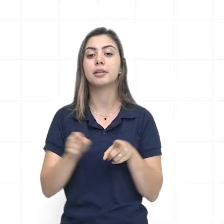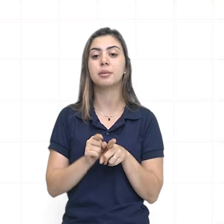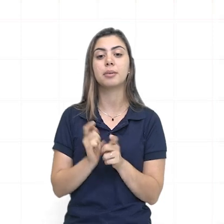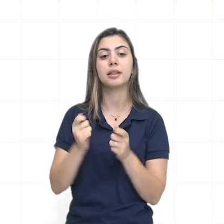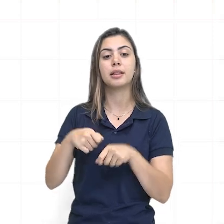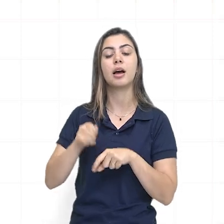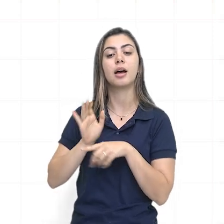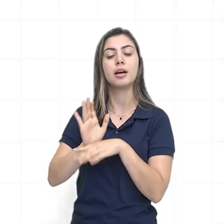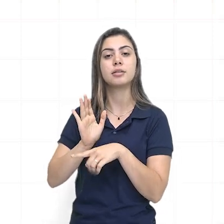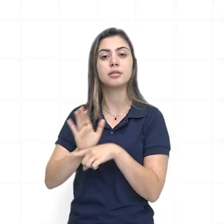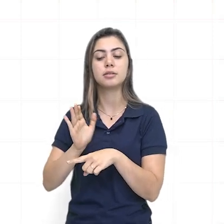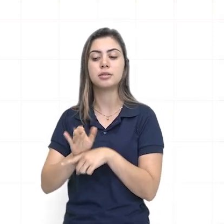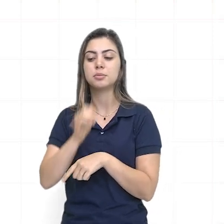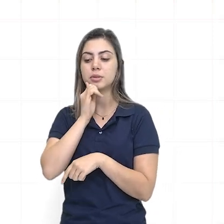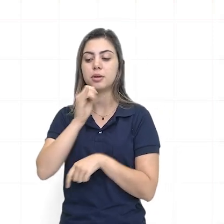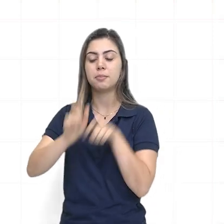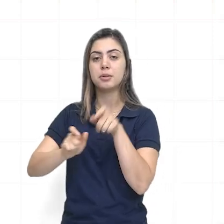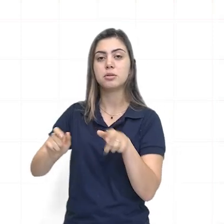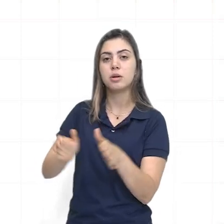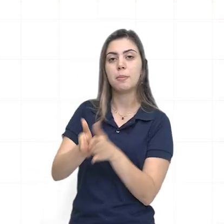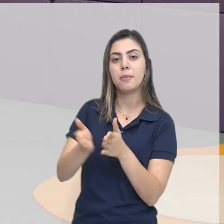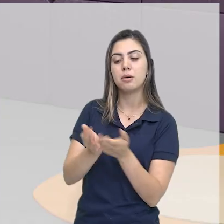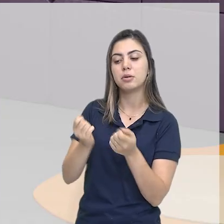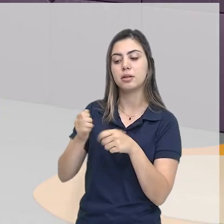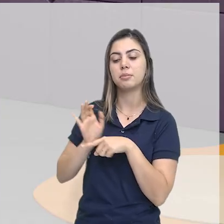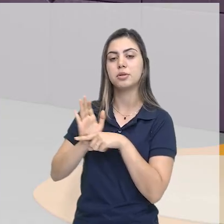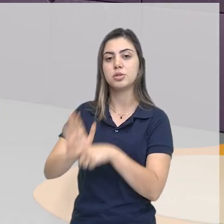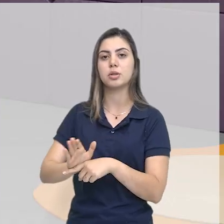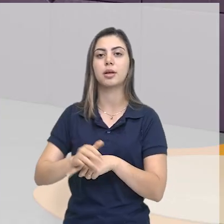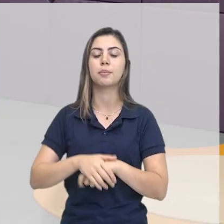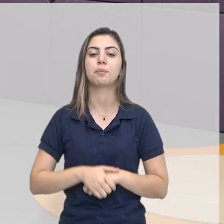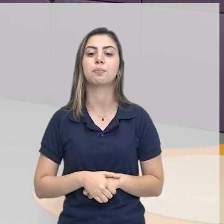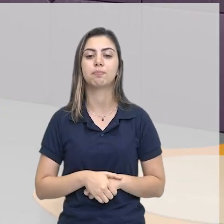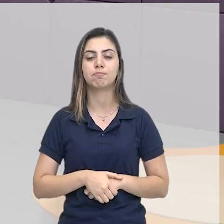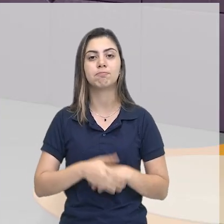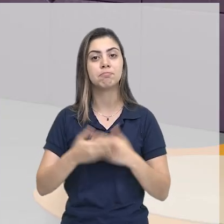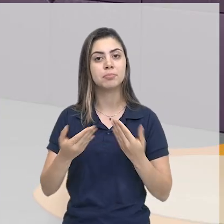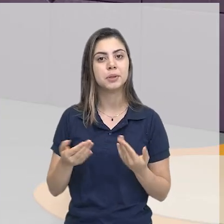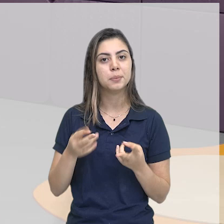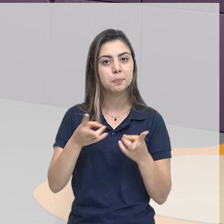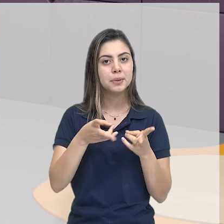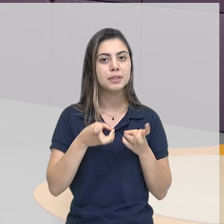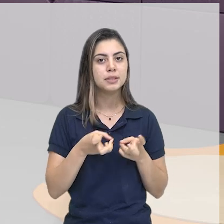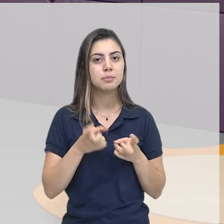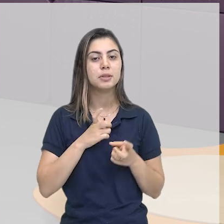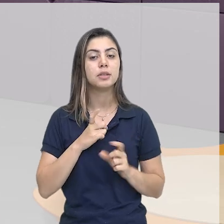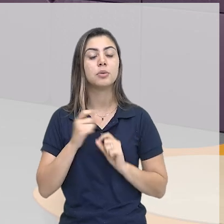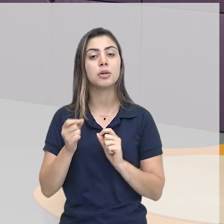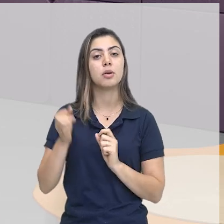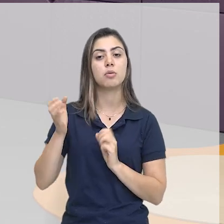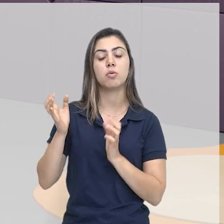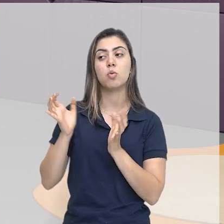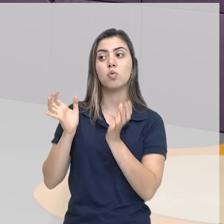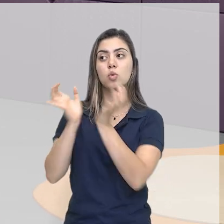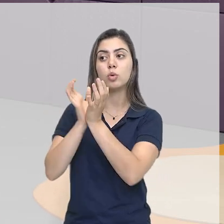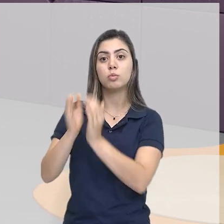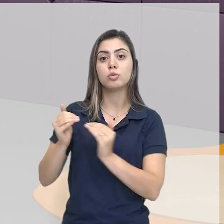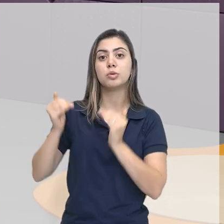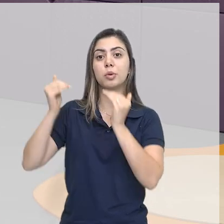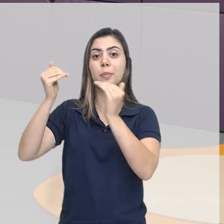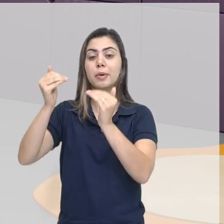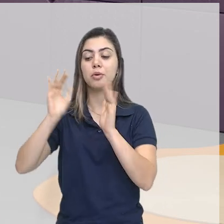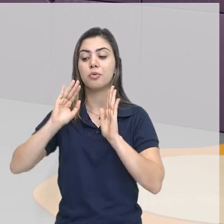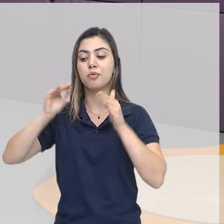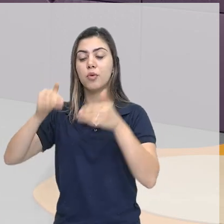né, assistência aos necessitados. Então, a nobreza estava voltada justamente para